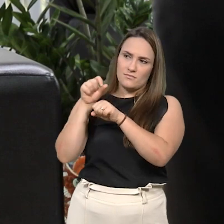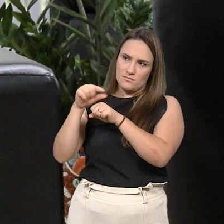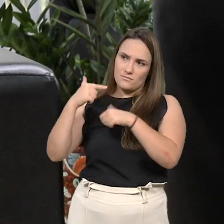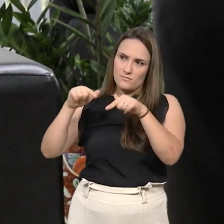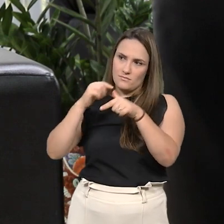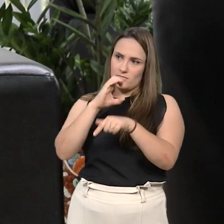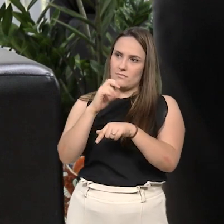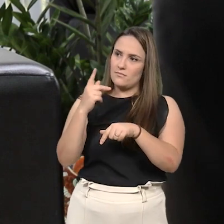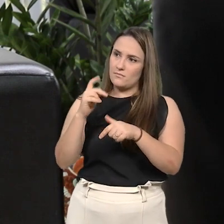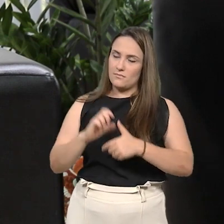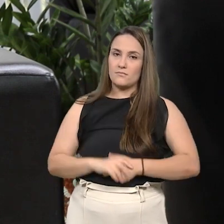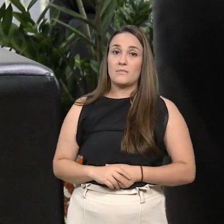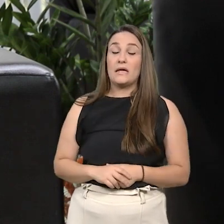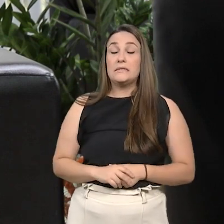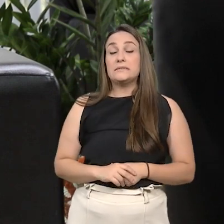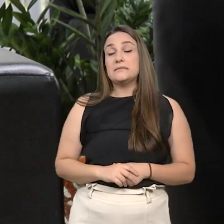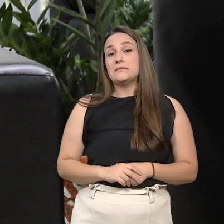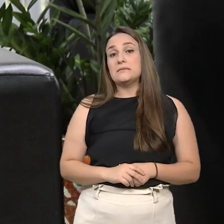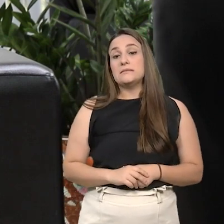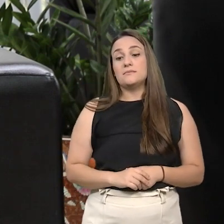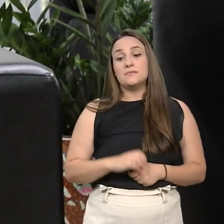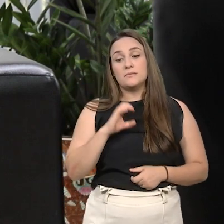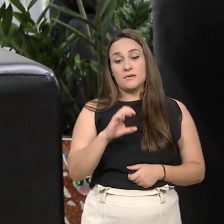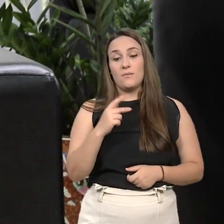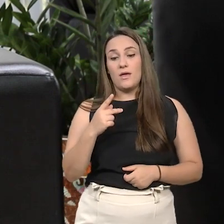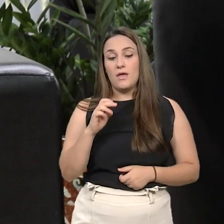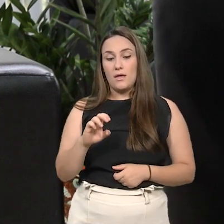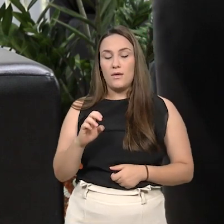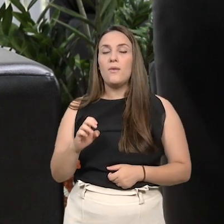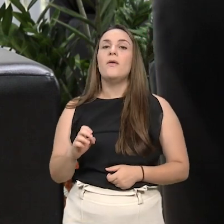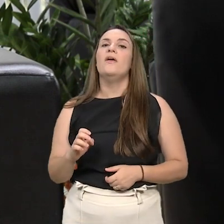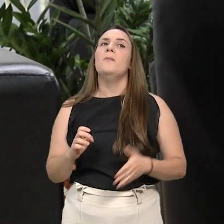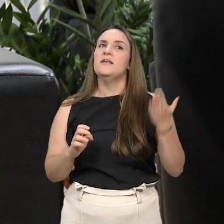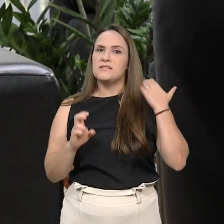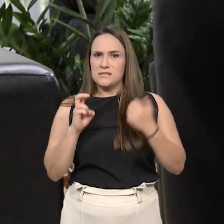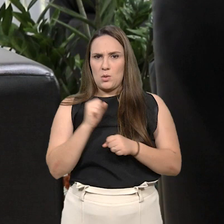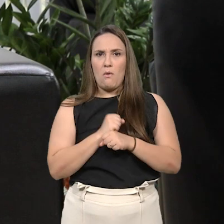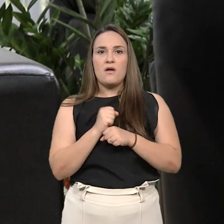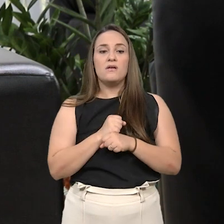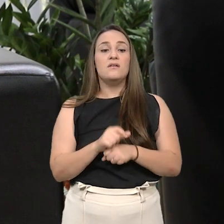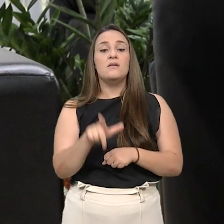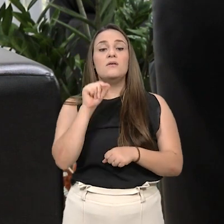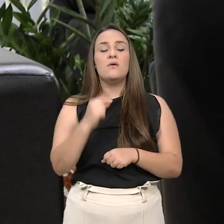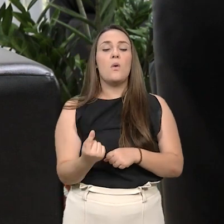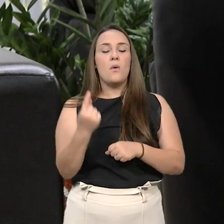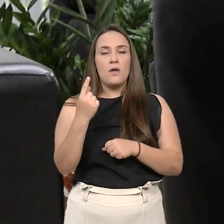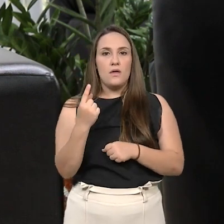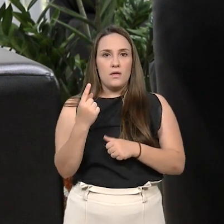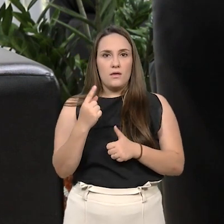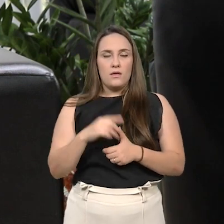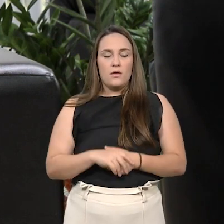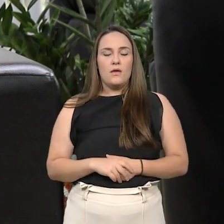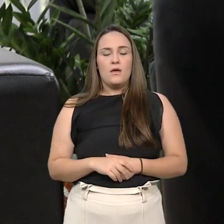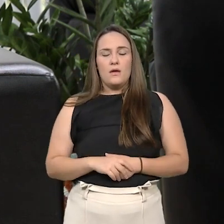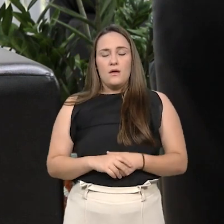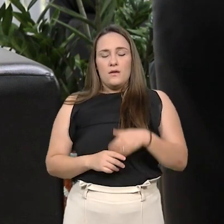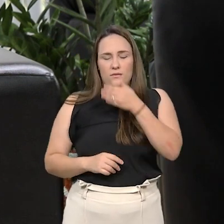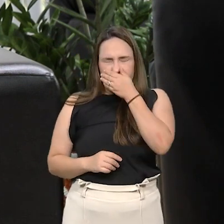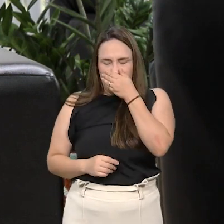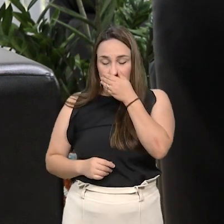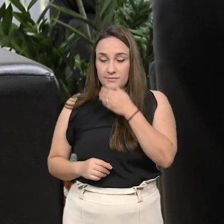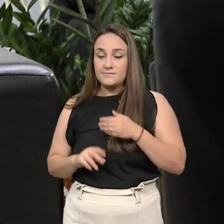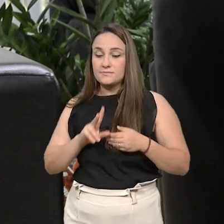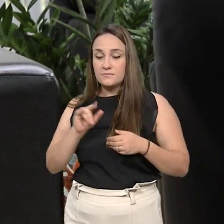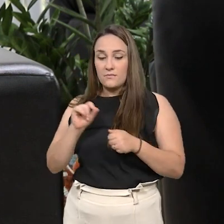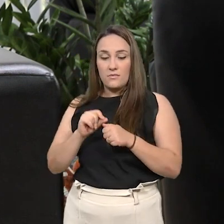5 anos, CPE, ela elegia a vara ou o juízo que seria trazido para a